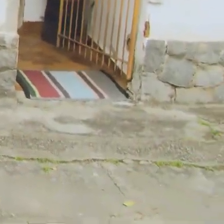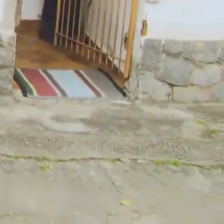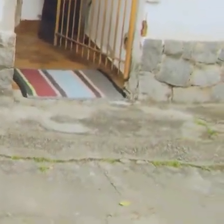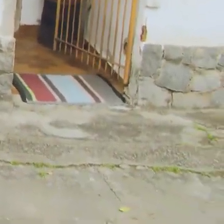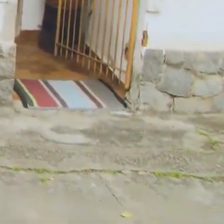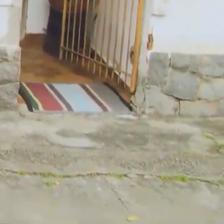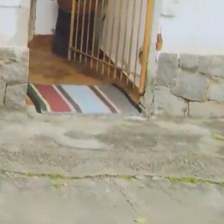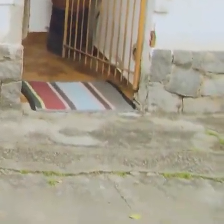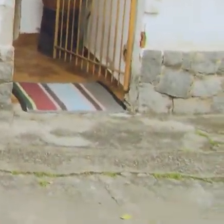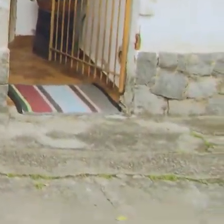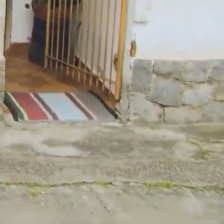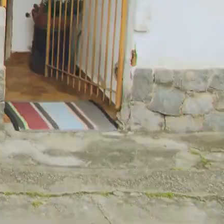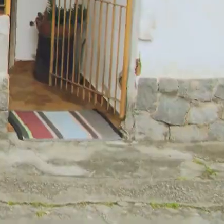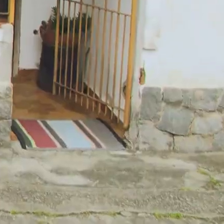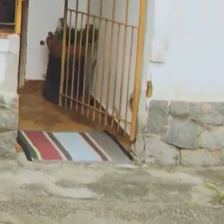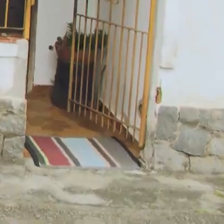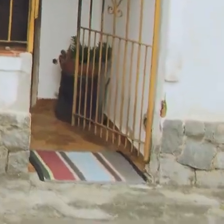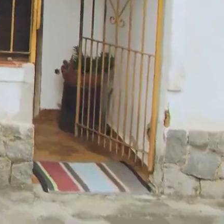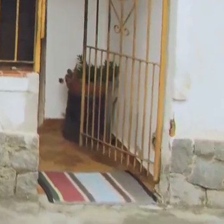Palhaço?